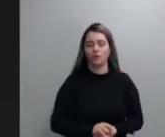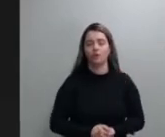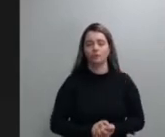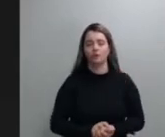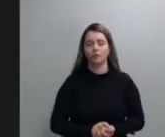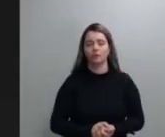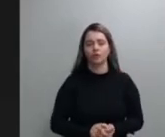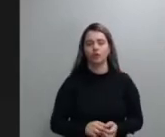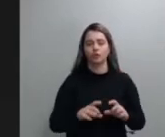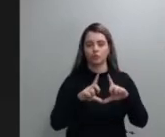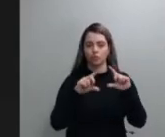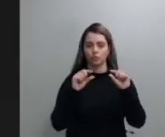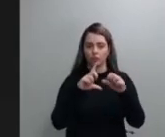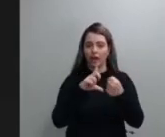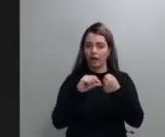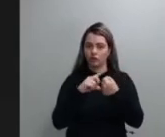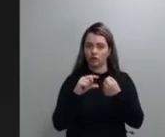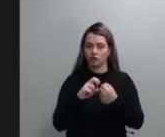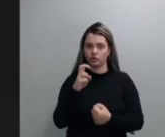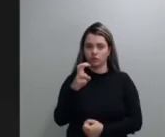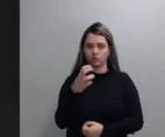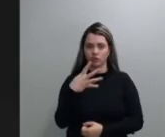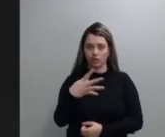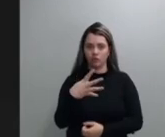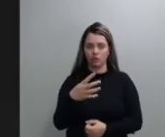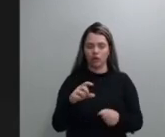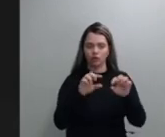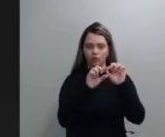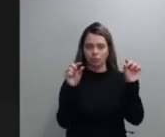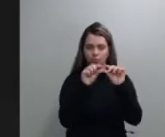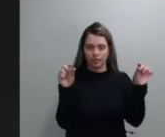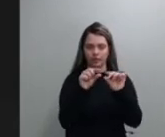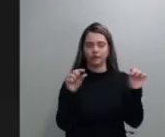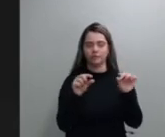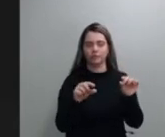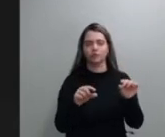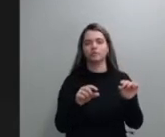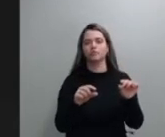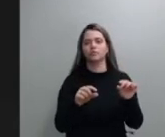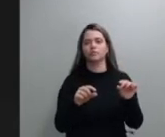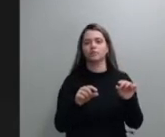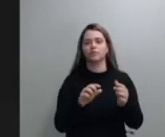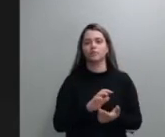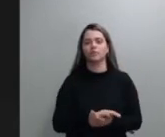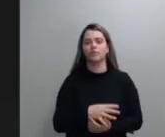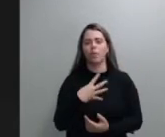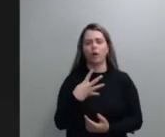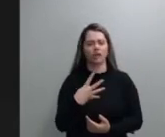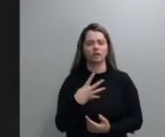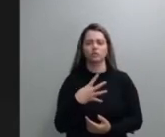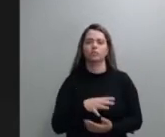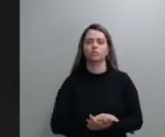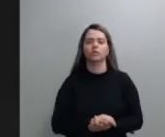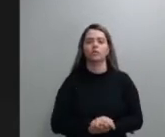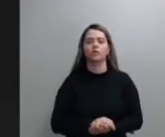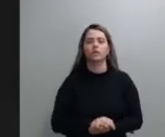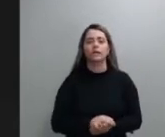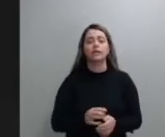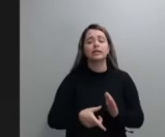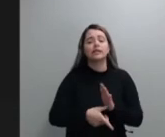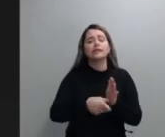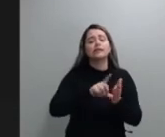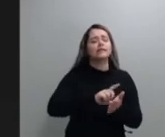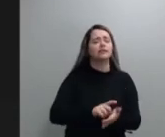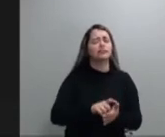54 parágrafo sétimo oitavo e nono permitia a produção dos efeitos da operação de concentração antes da decisão da